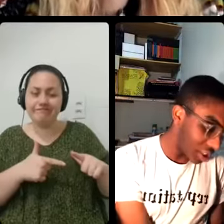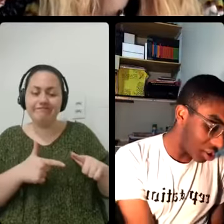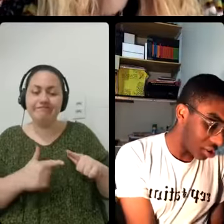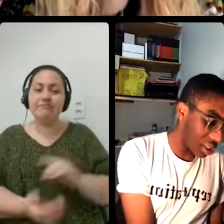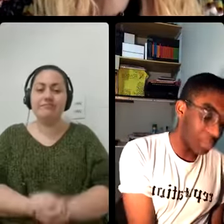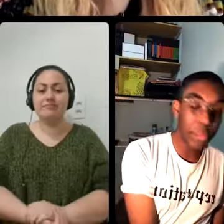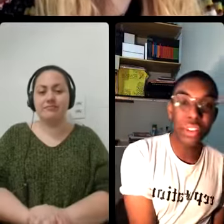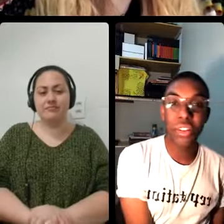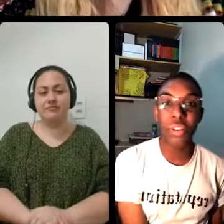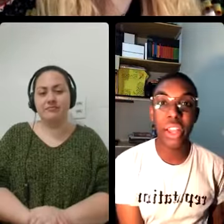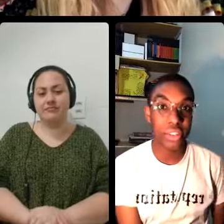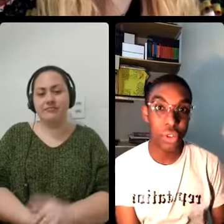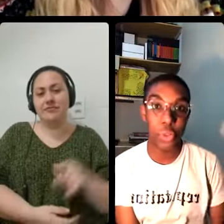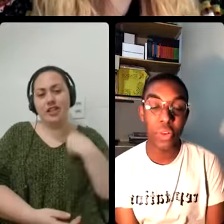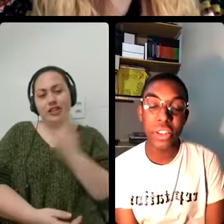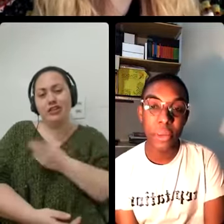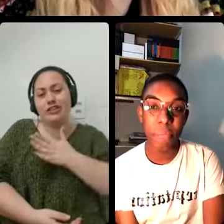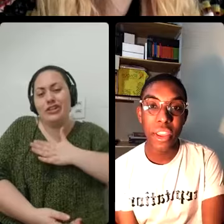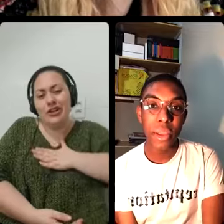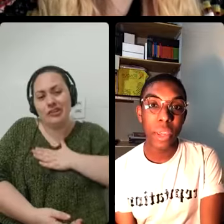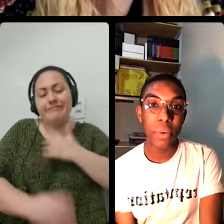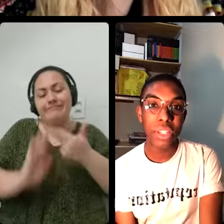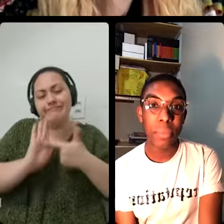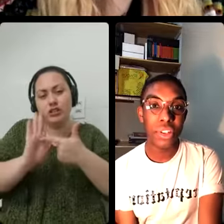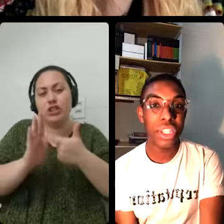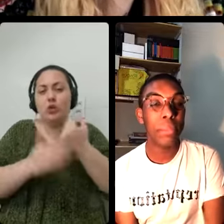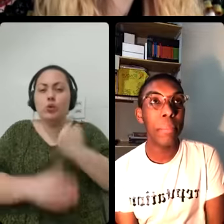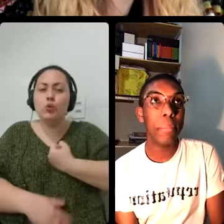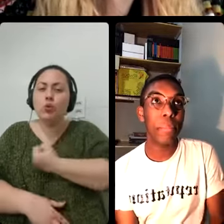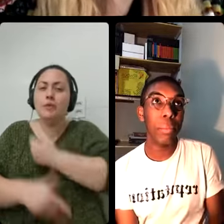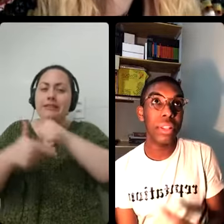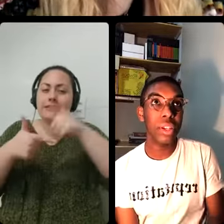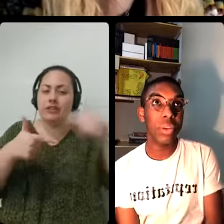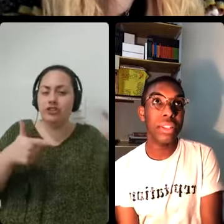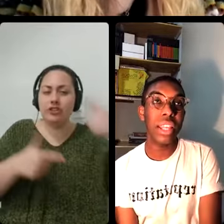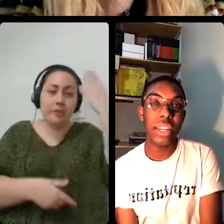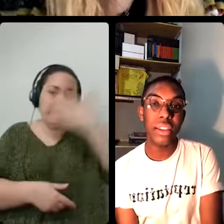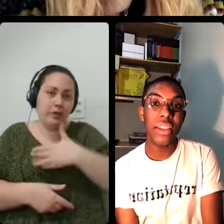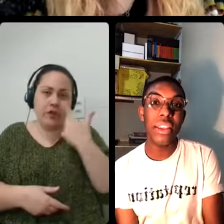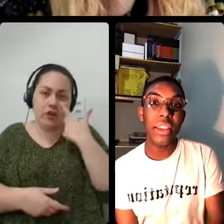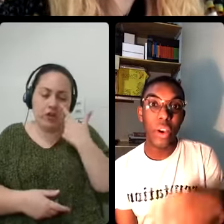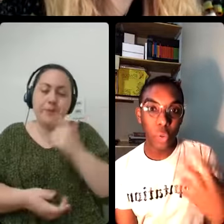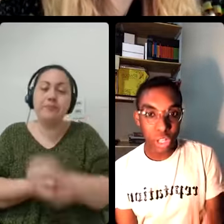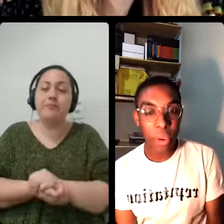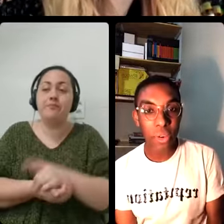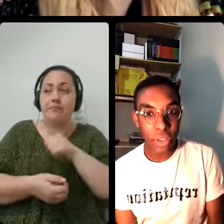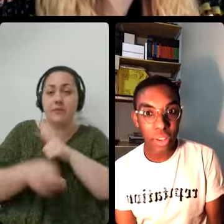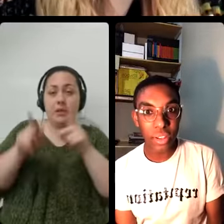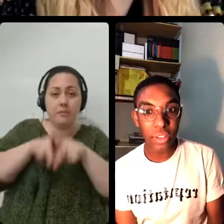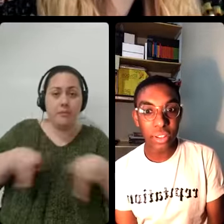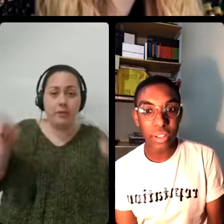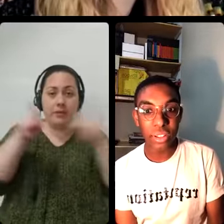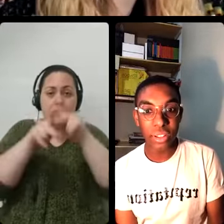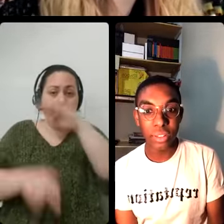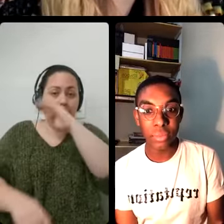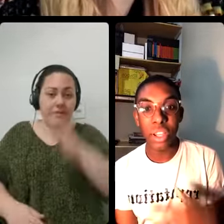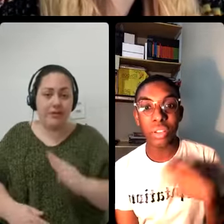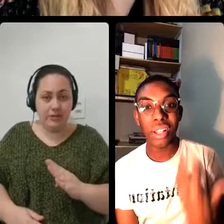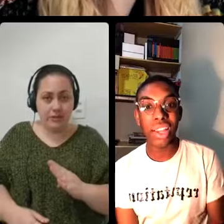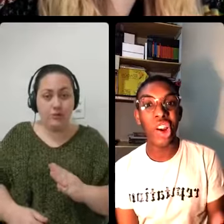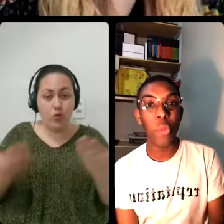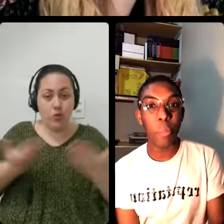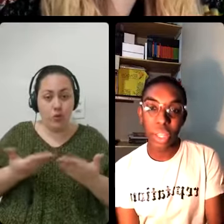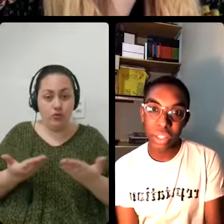números e estatísticas para poder contar esse tipo de coisa, que, por exemplo, a gente tem uma população brasileira onde a maioria